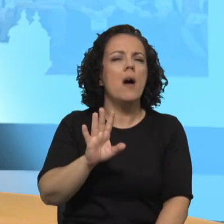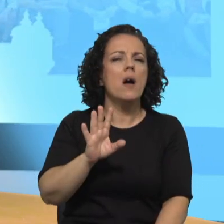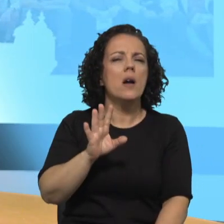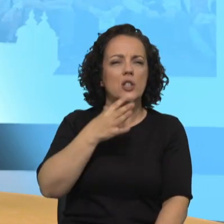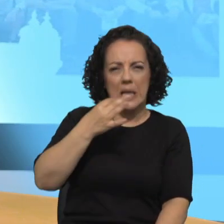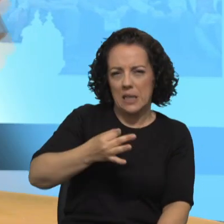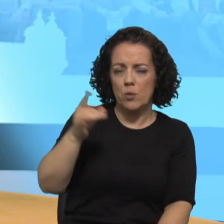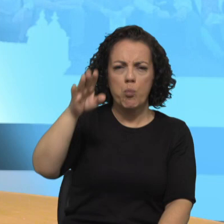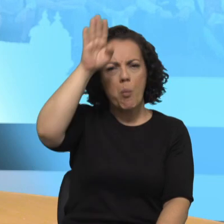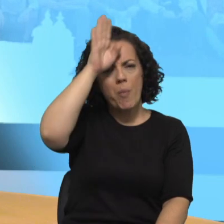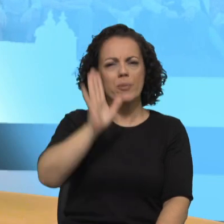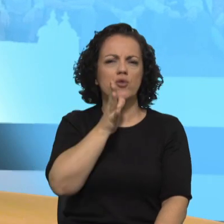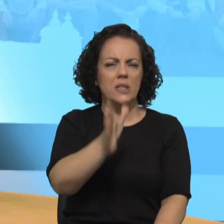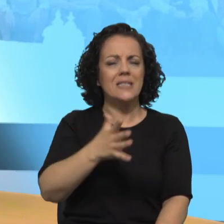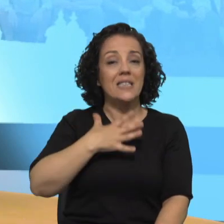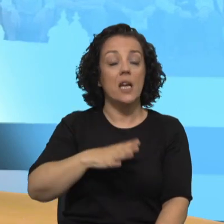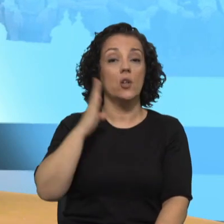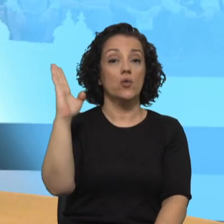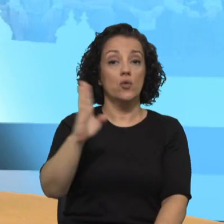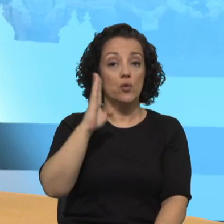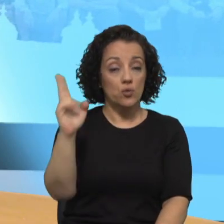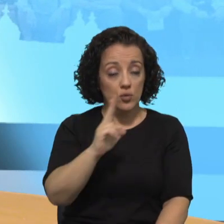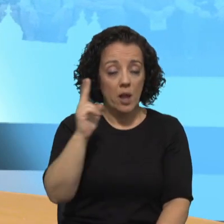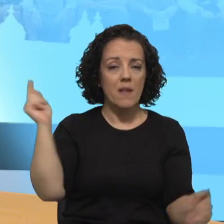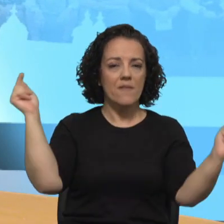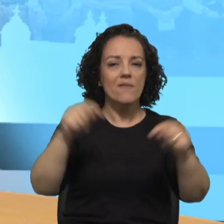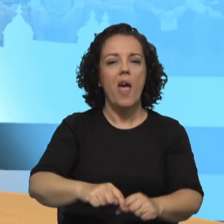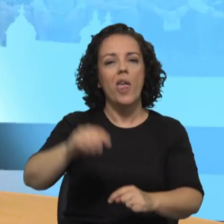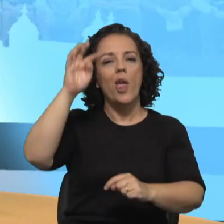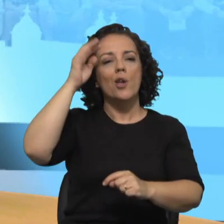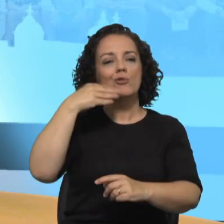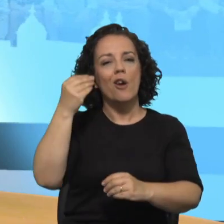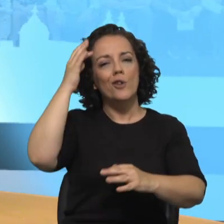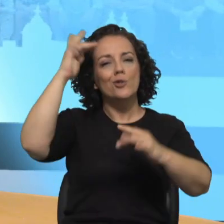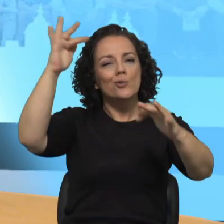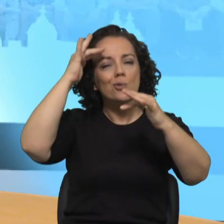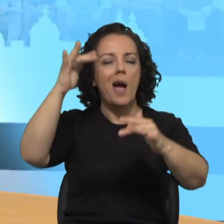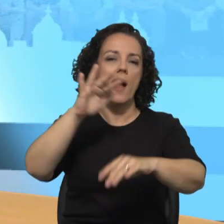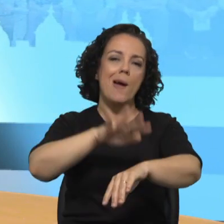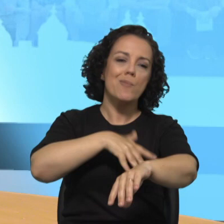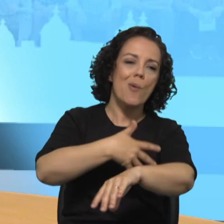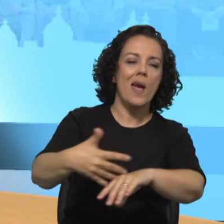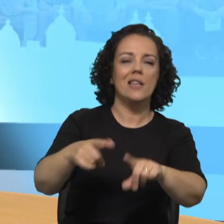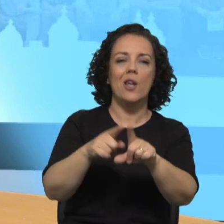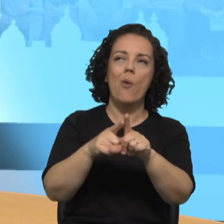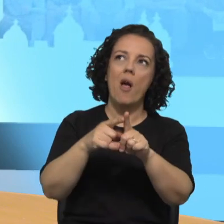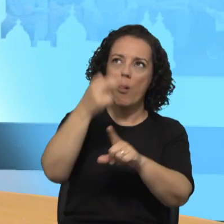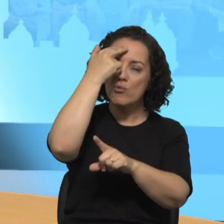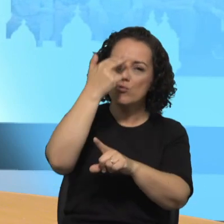ele já o disse, que queria uma jornada em que os jovens pudessem sonhar e fossem poetas, os jovens que sentissem que agarrassem o futuro da